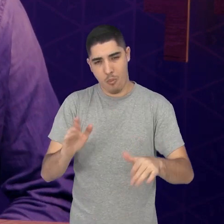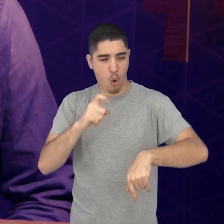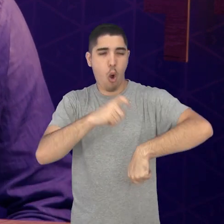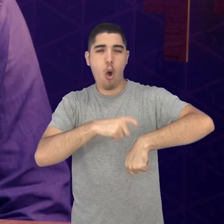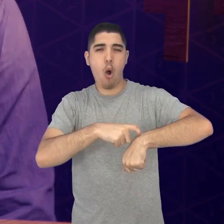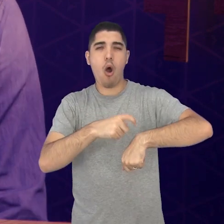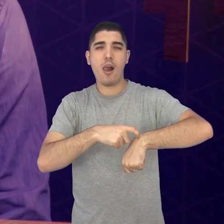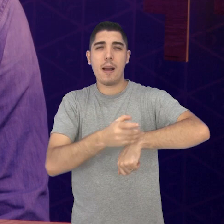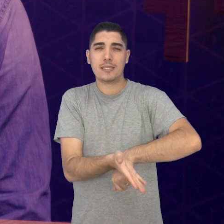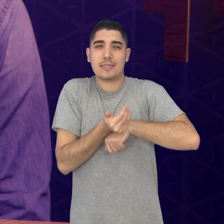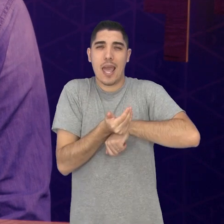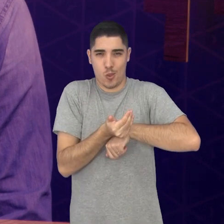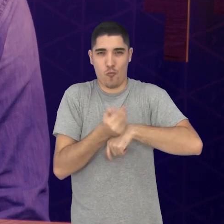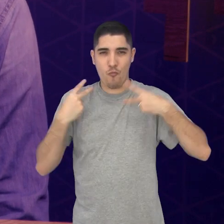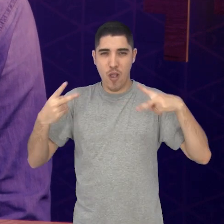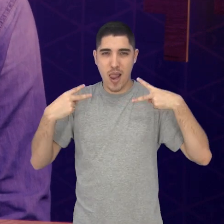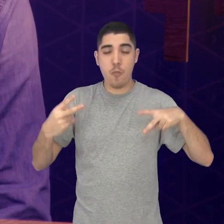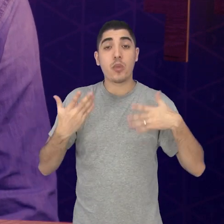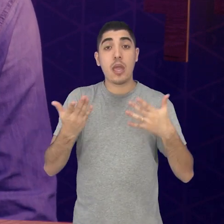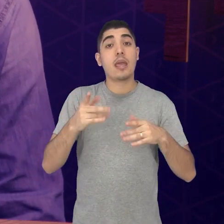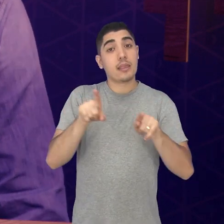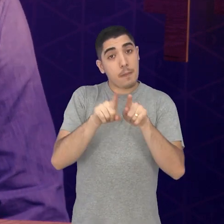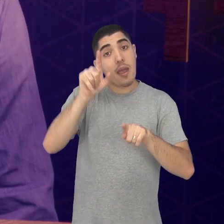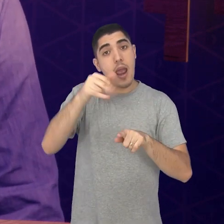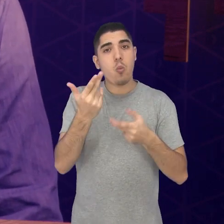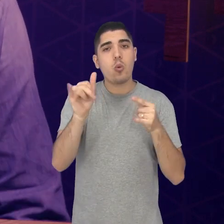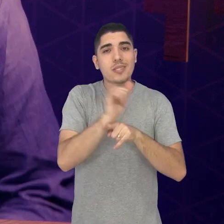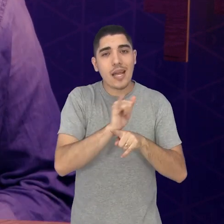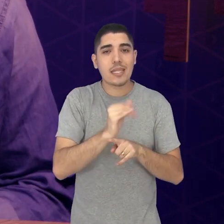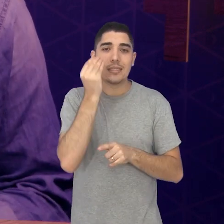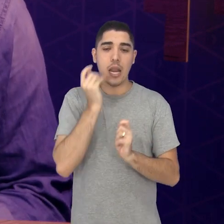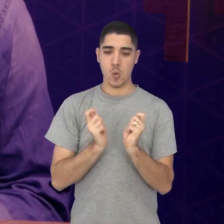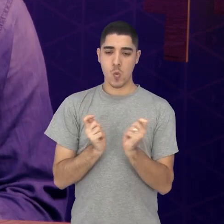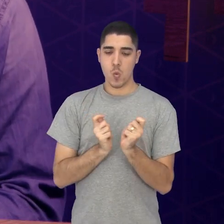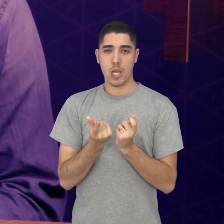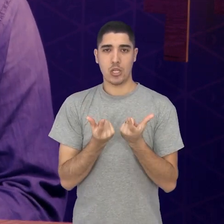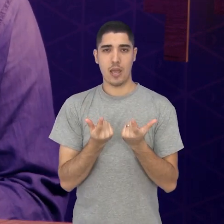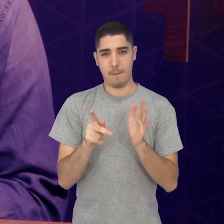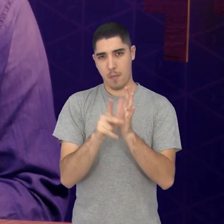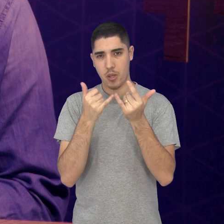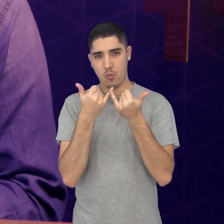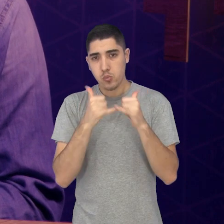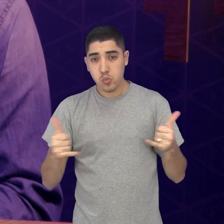enquanto, para economizar energia, né, porque as pessoas, como